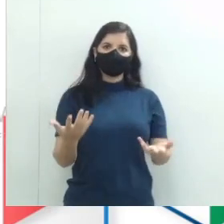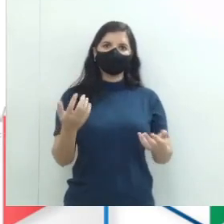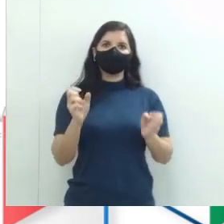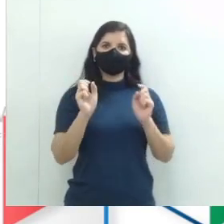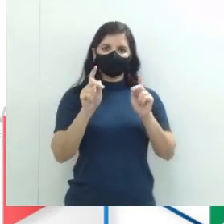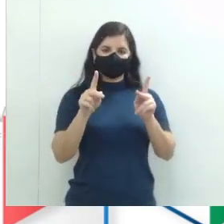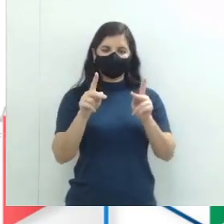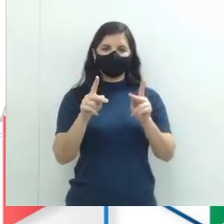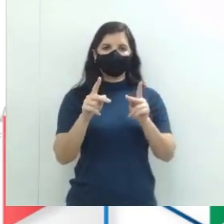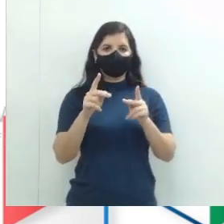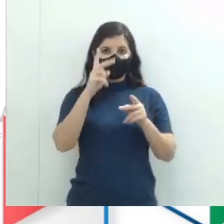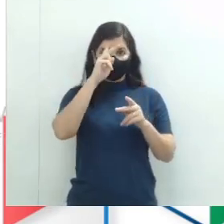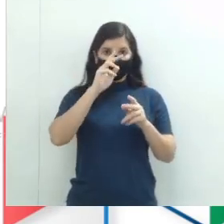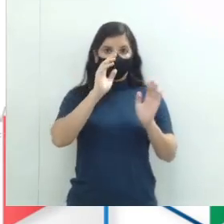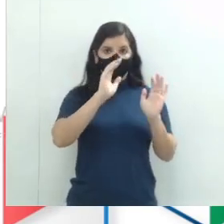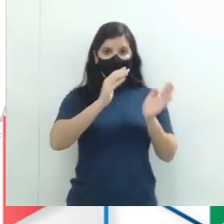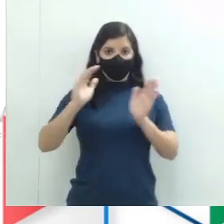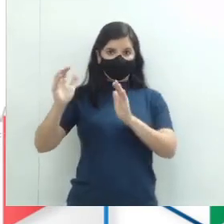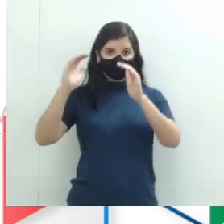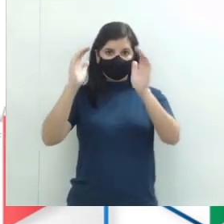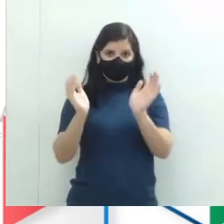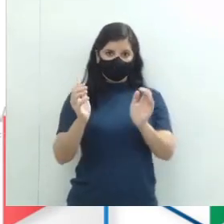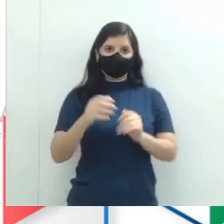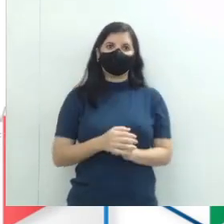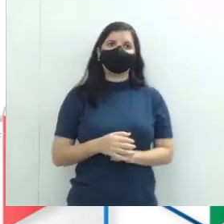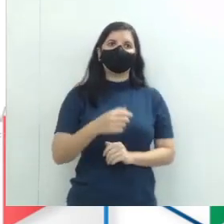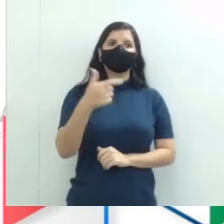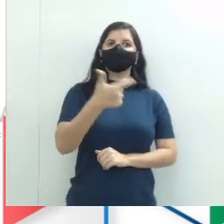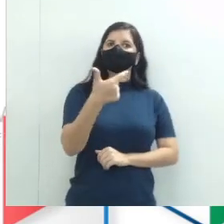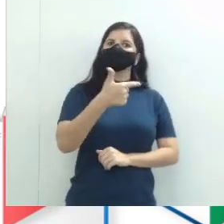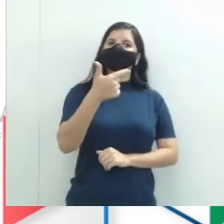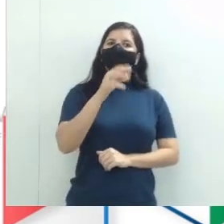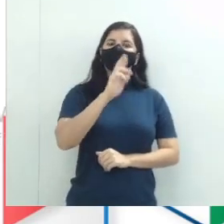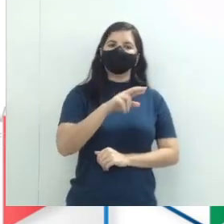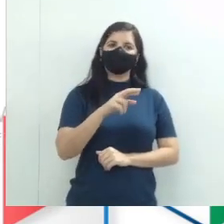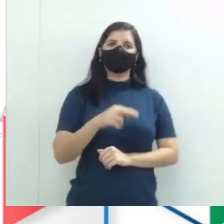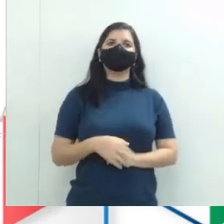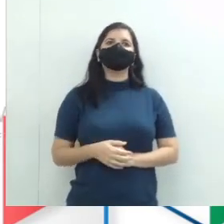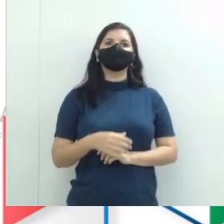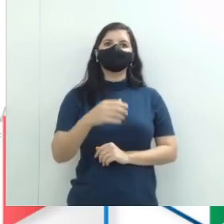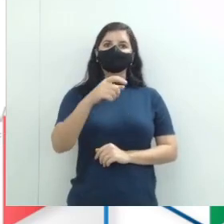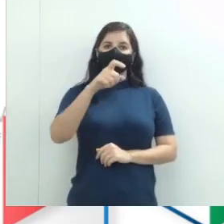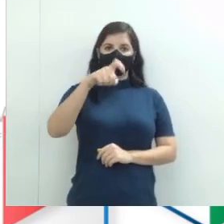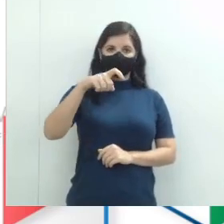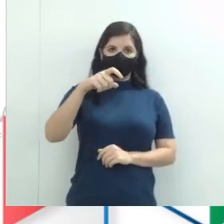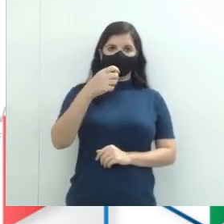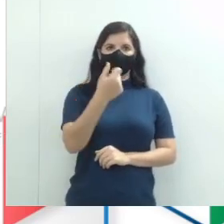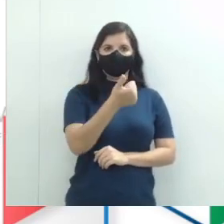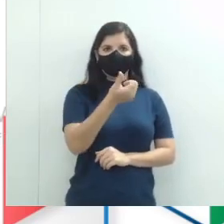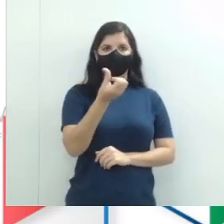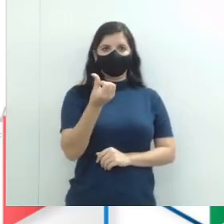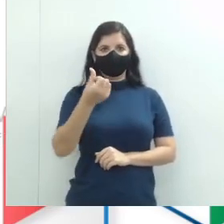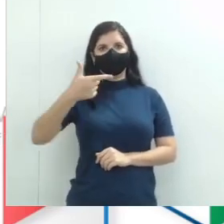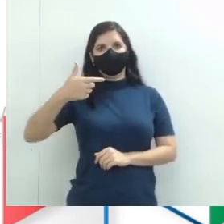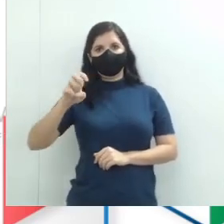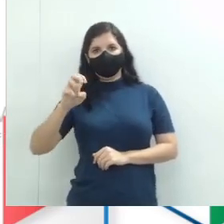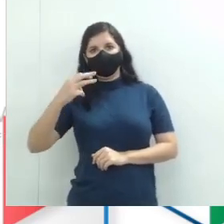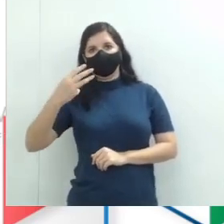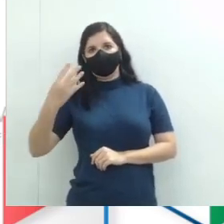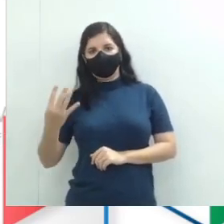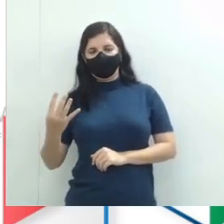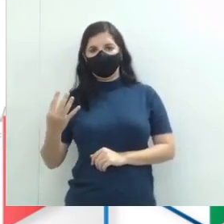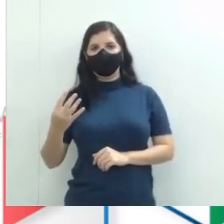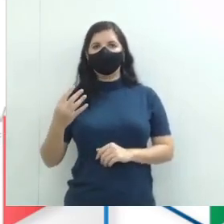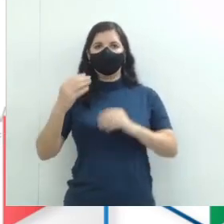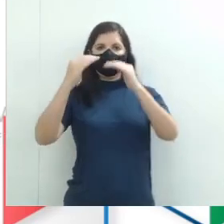bom? Lembre que é par ordenado, x e y. Segunda solução, 1 em 6, 2 e 5, 3 e 4. Observe que tanto